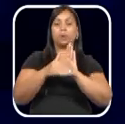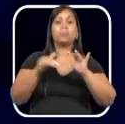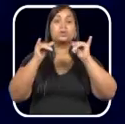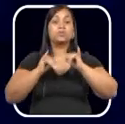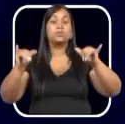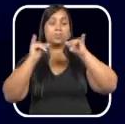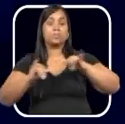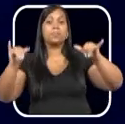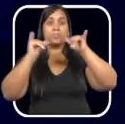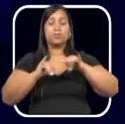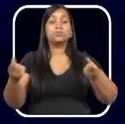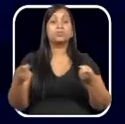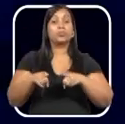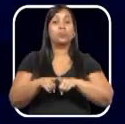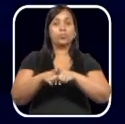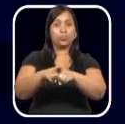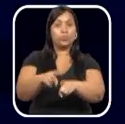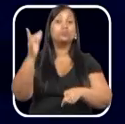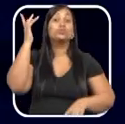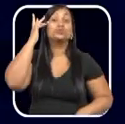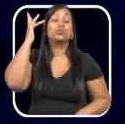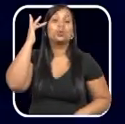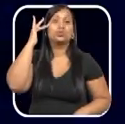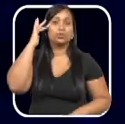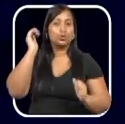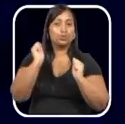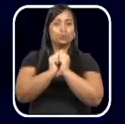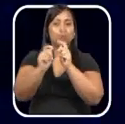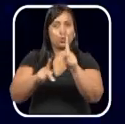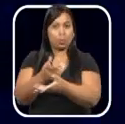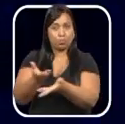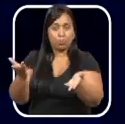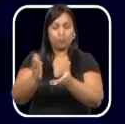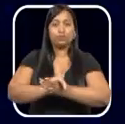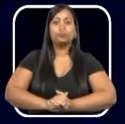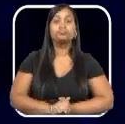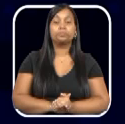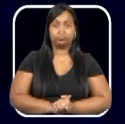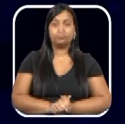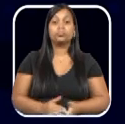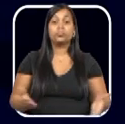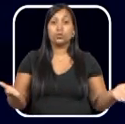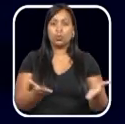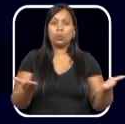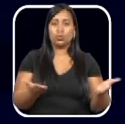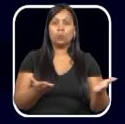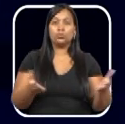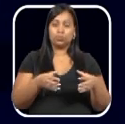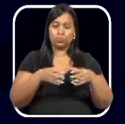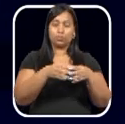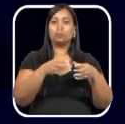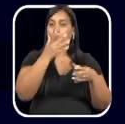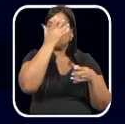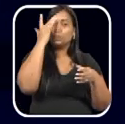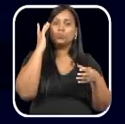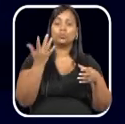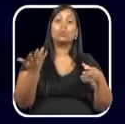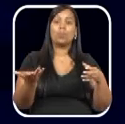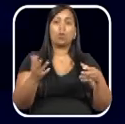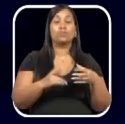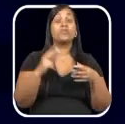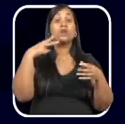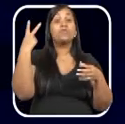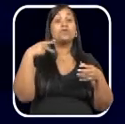programas, campanhas e convênios de conscientização junto à população. Atualmente, a comissão tem a seguinte